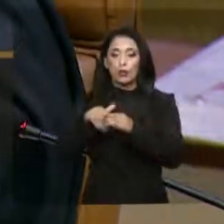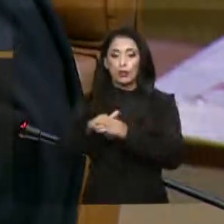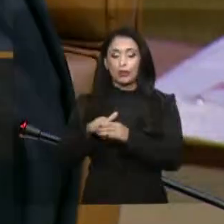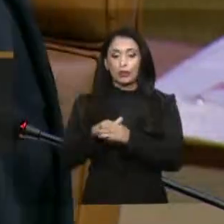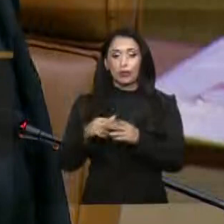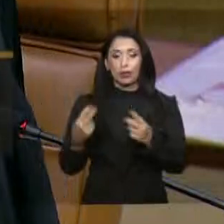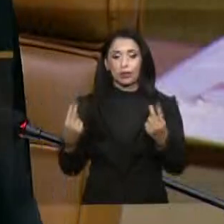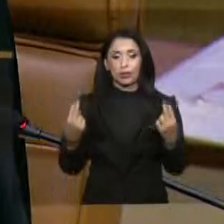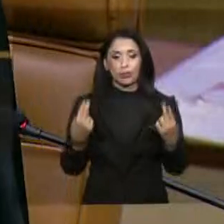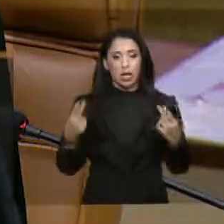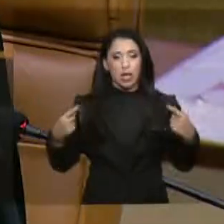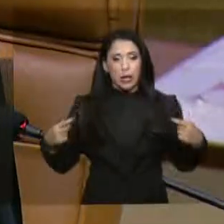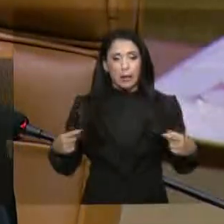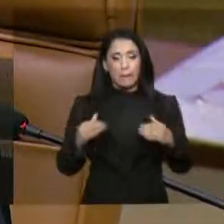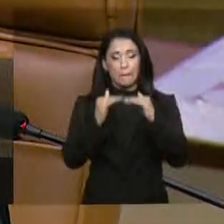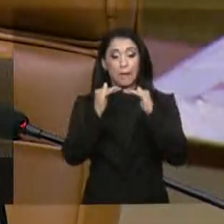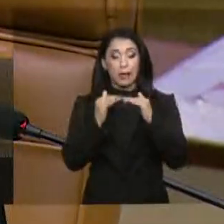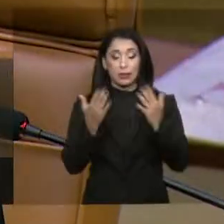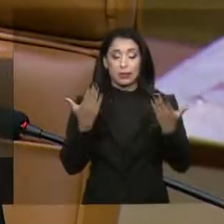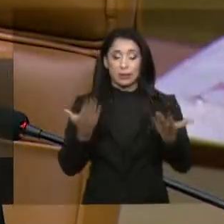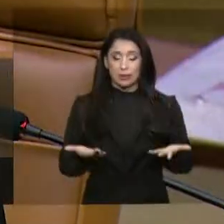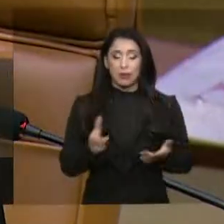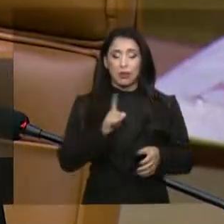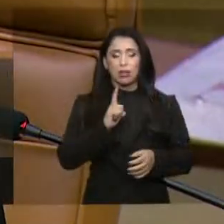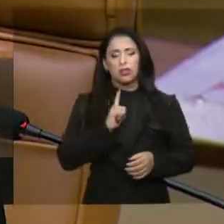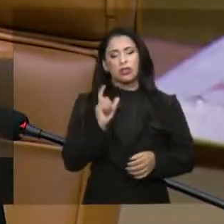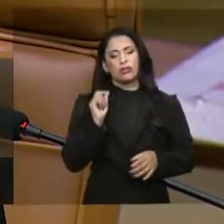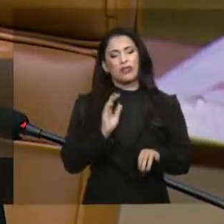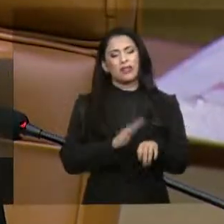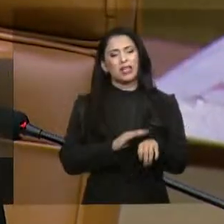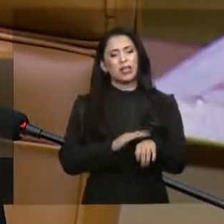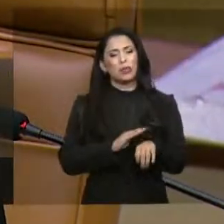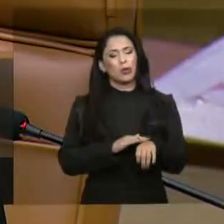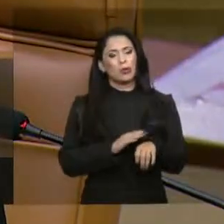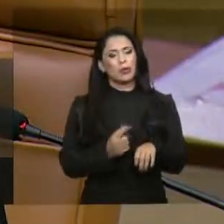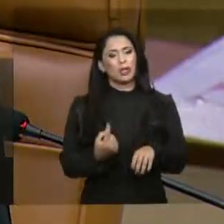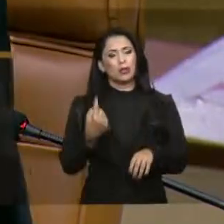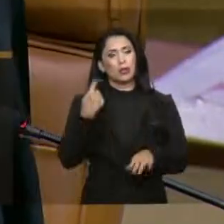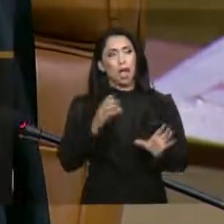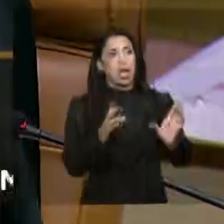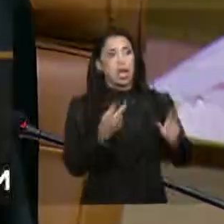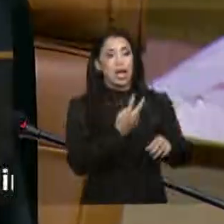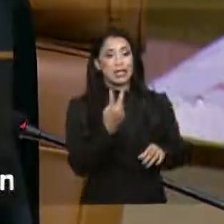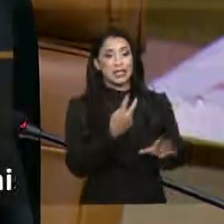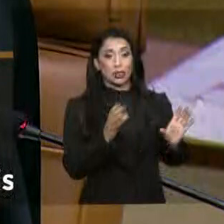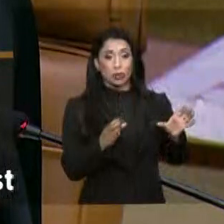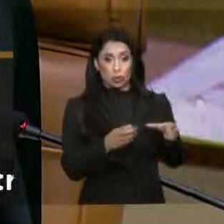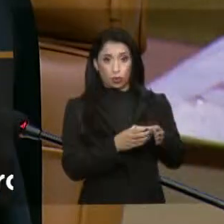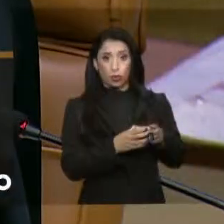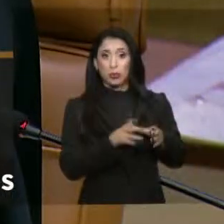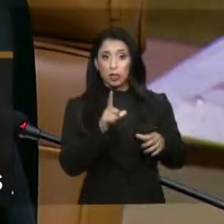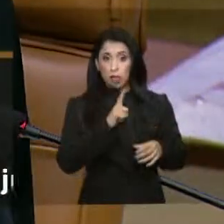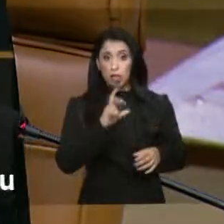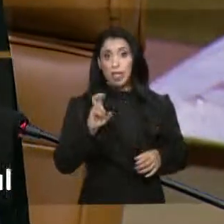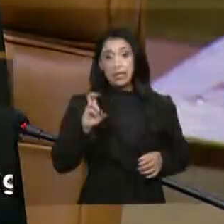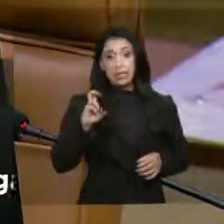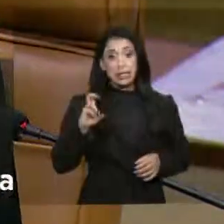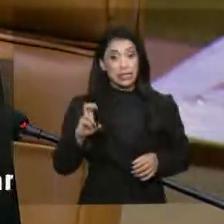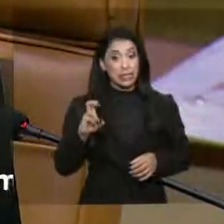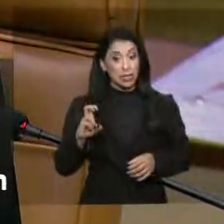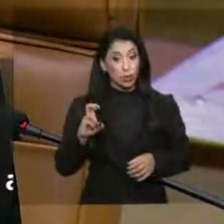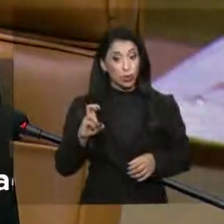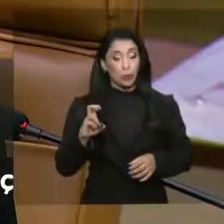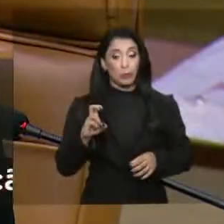que, naquele momento, a segunda turma estava completa com seus 5 ministros.